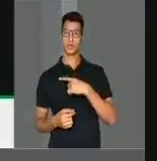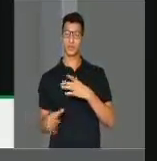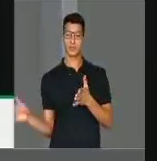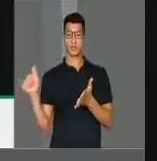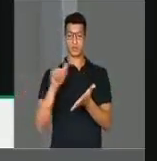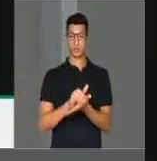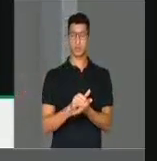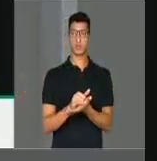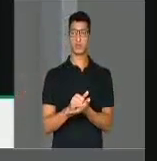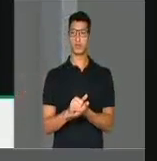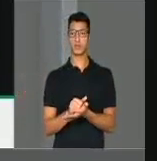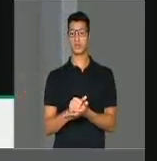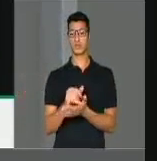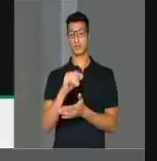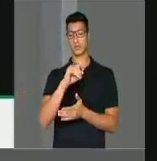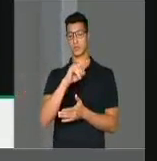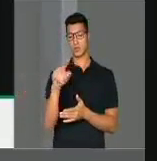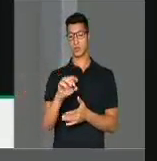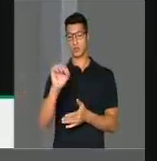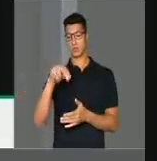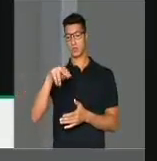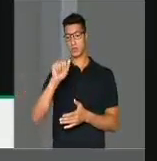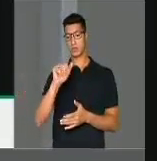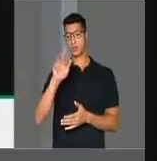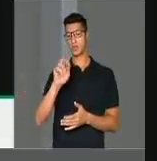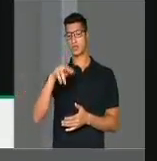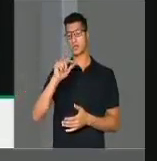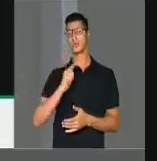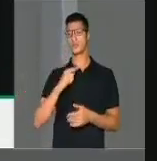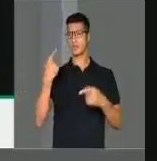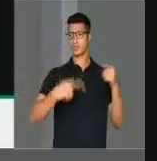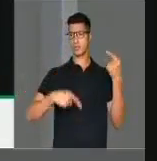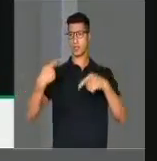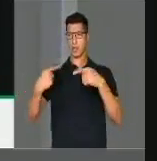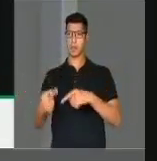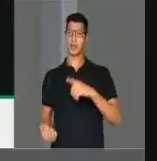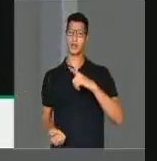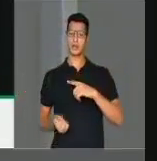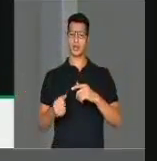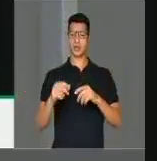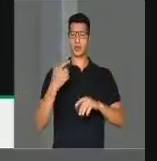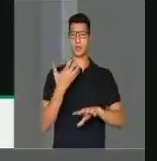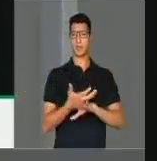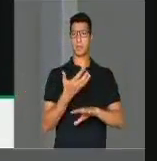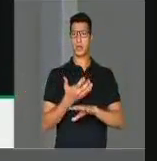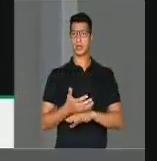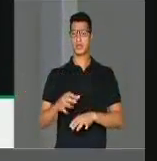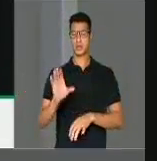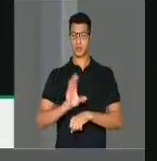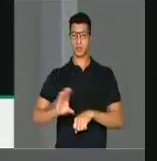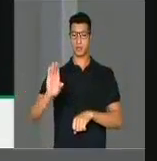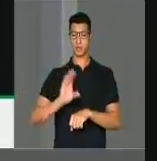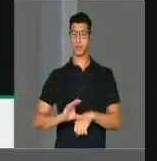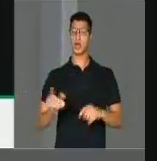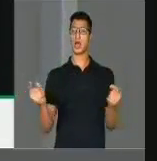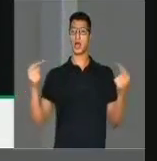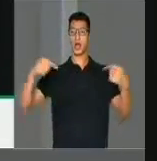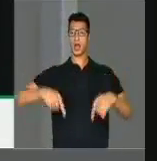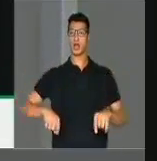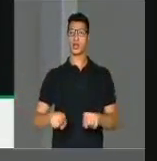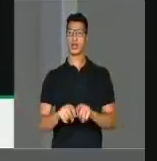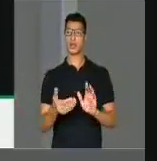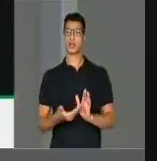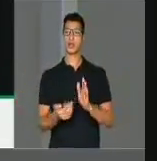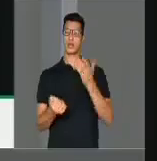termos a instalação das zonas francas. Houve um grande debate, há uma matéria, uma emenda constitucional